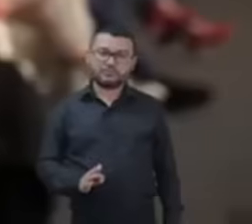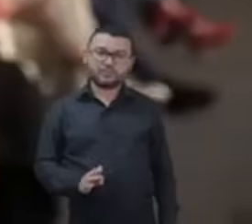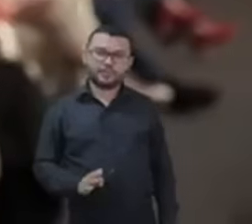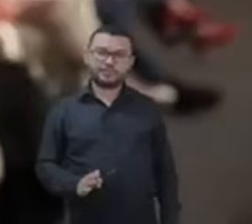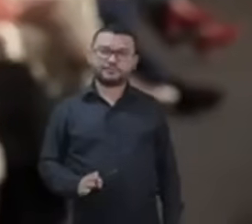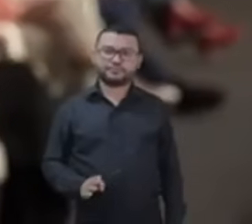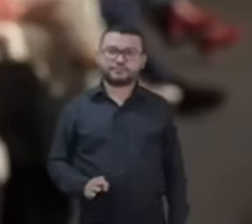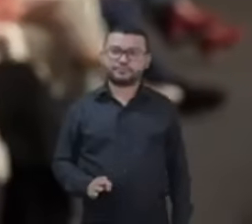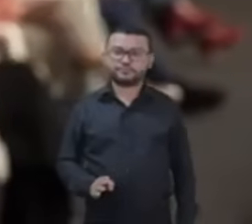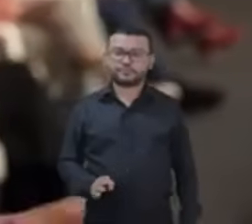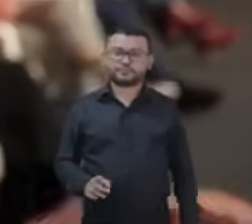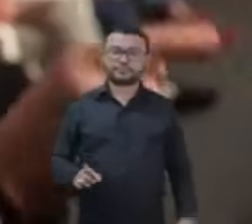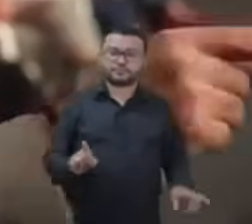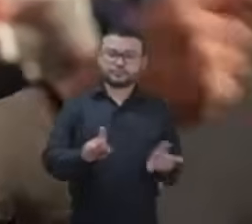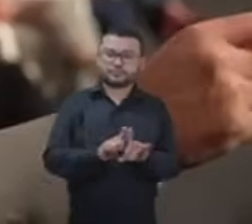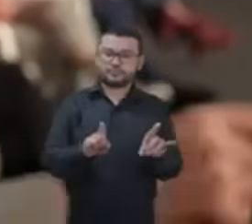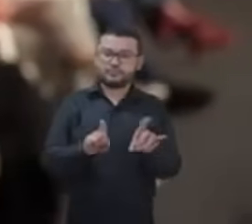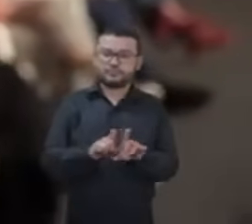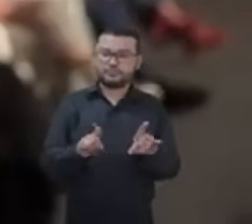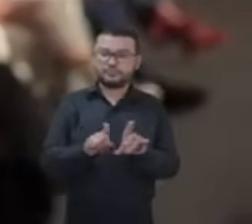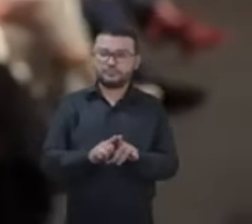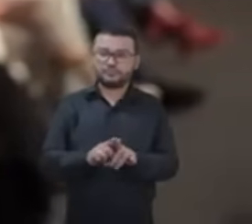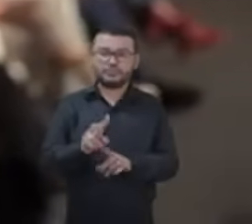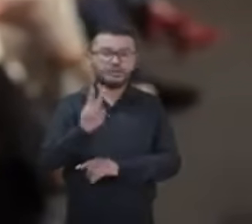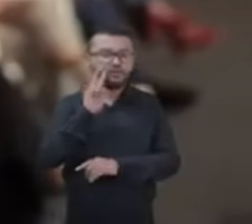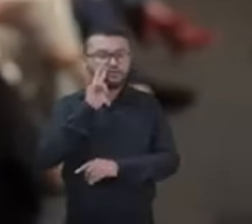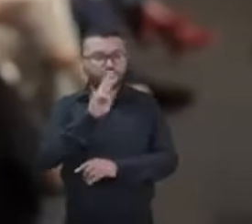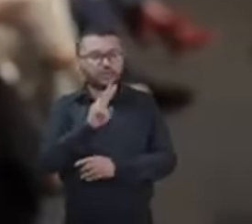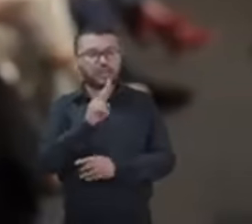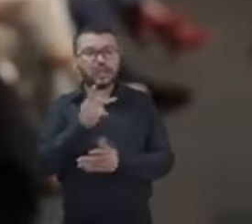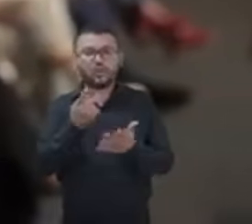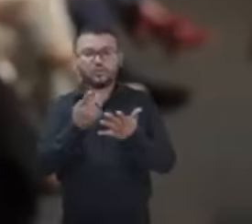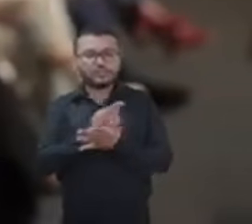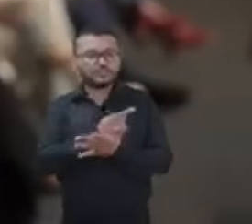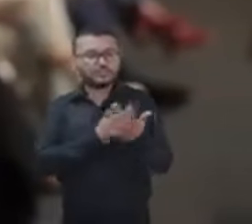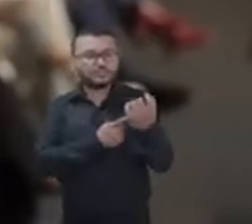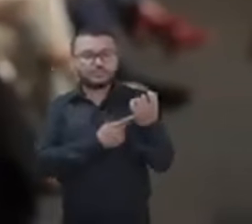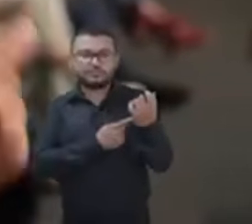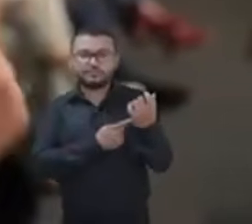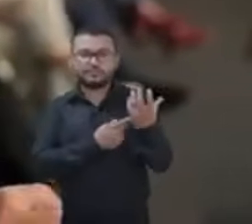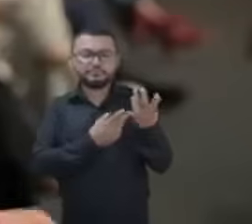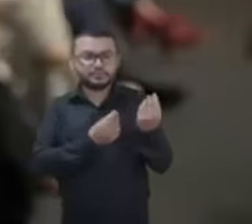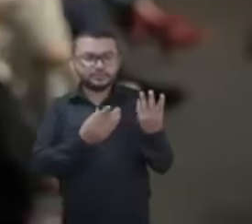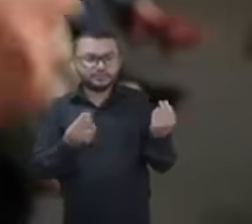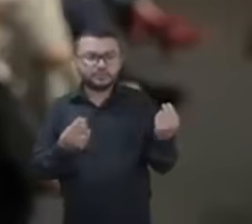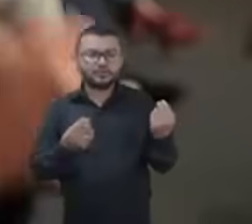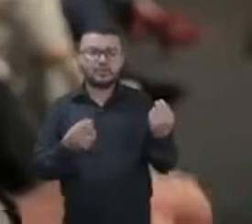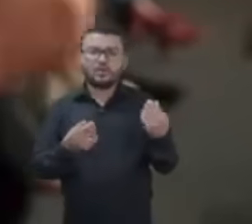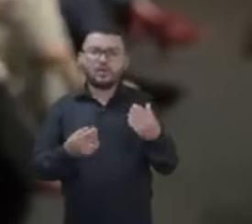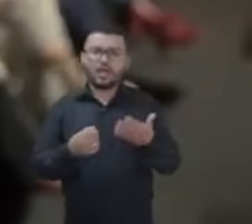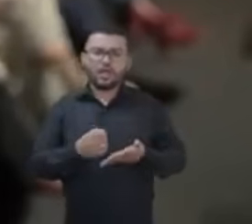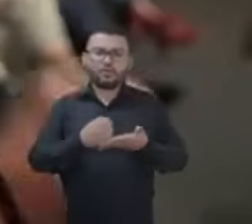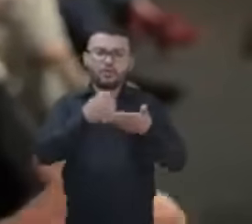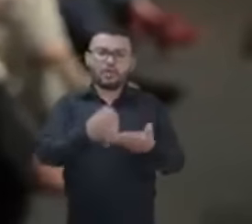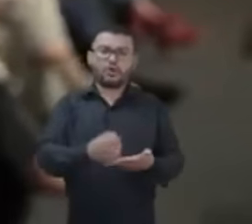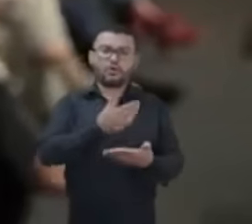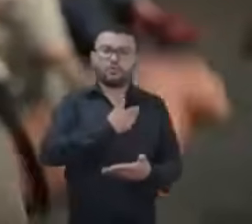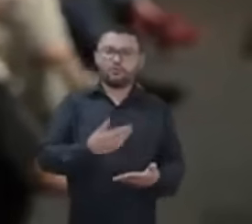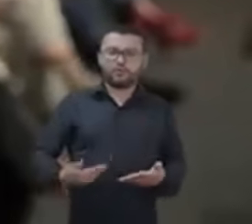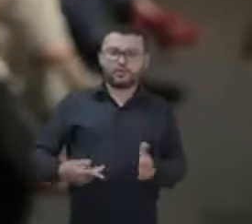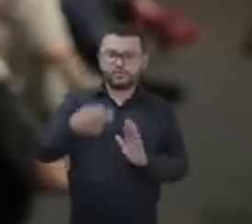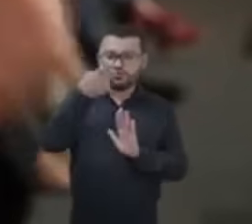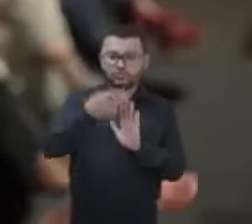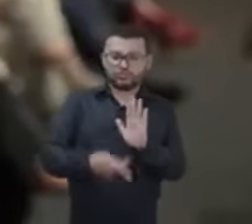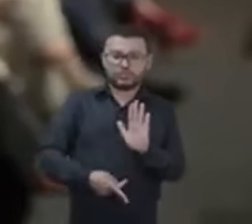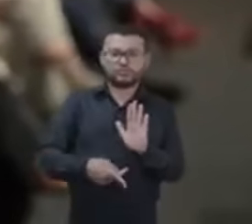E nós temos, companheiras e companheiros, nós estamos vendo, nós temos que apoiar o governo, por isso nós temos que ter programas,